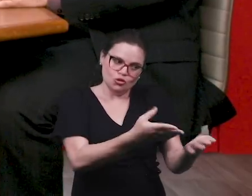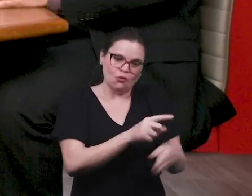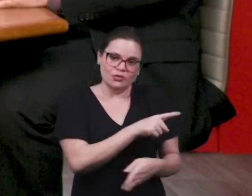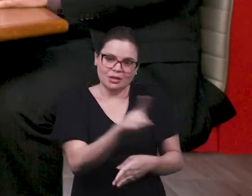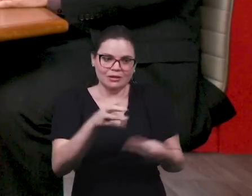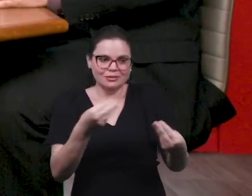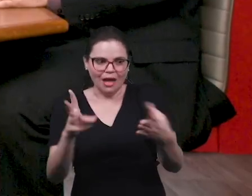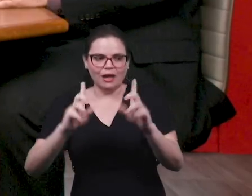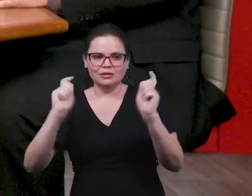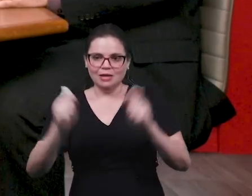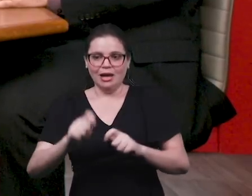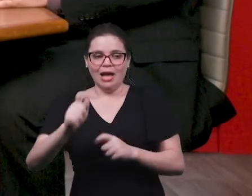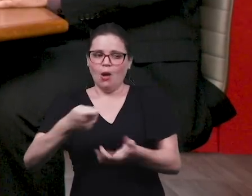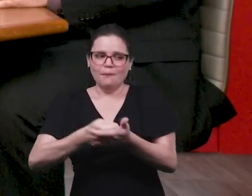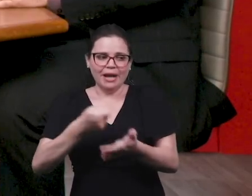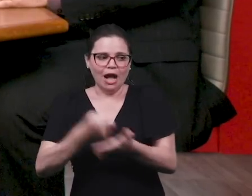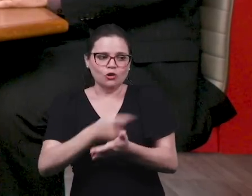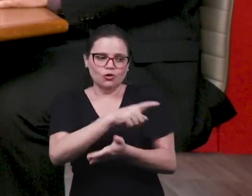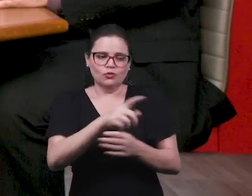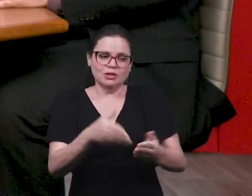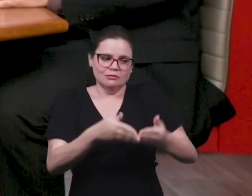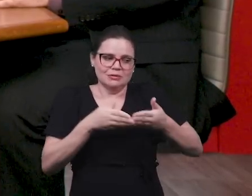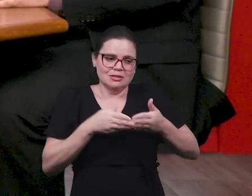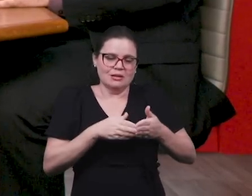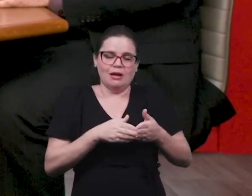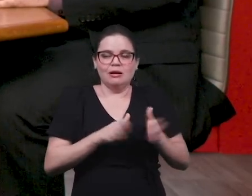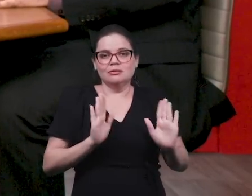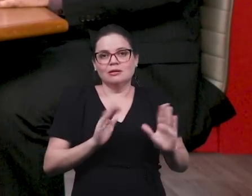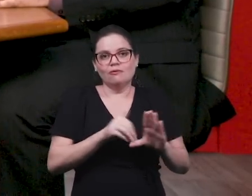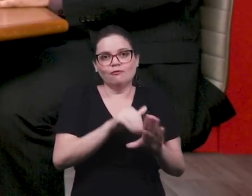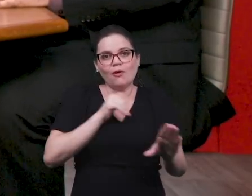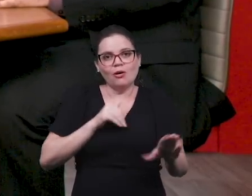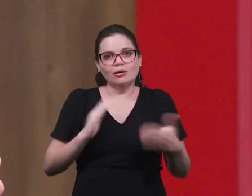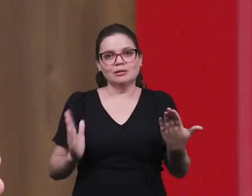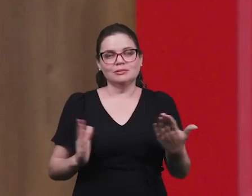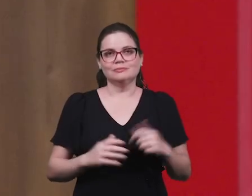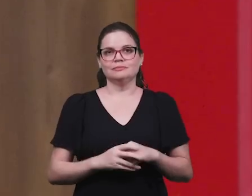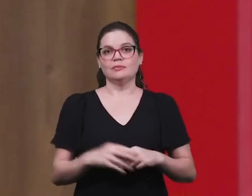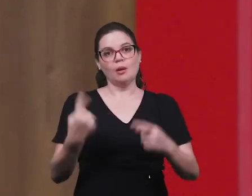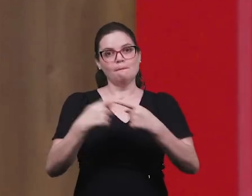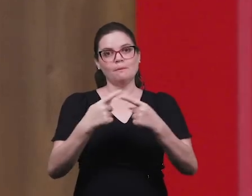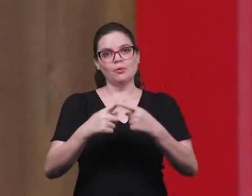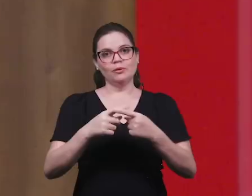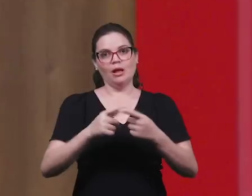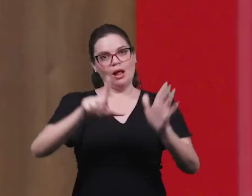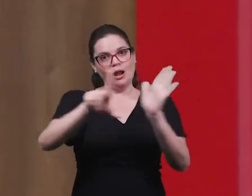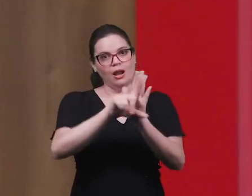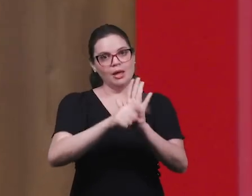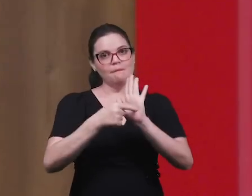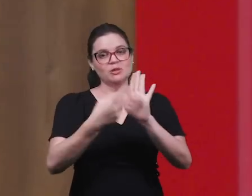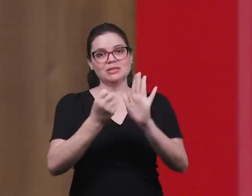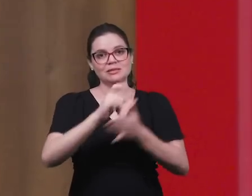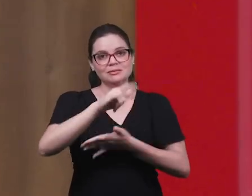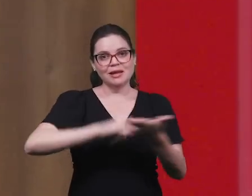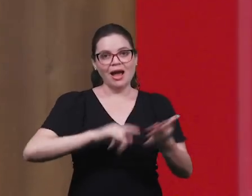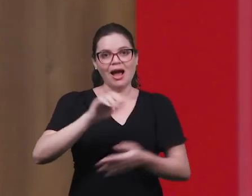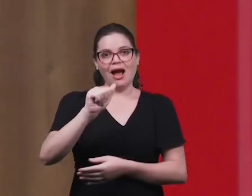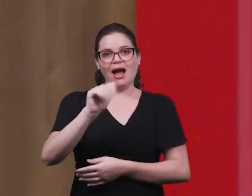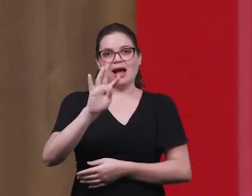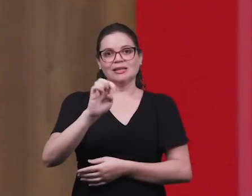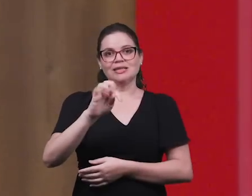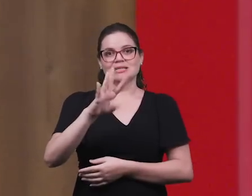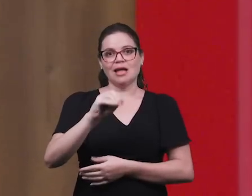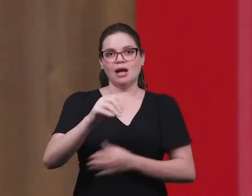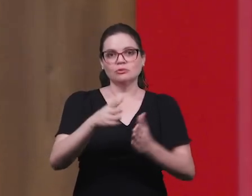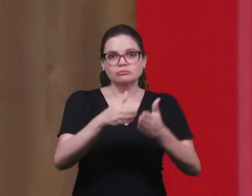a oportunidade, né? E que é uma coisa que, entre aspas, está dentro da lei. Sim. Se você tem um atestado médico, você pode ser dispensado do